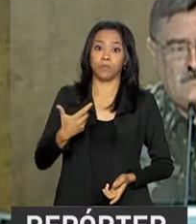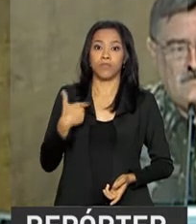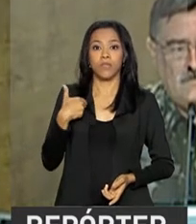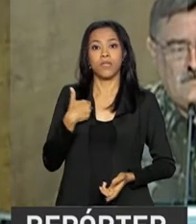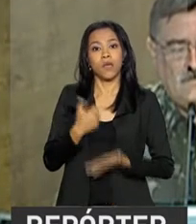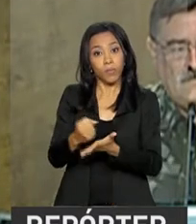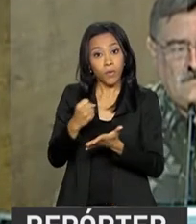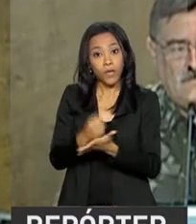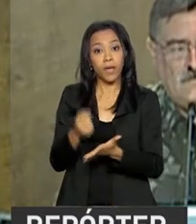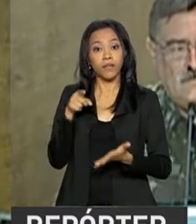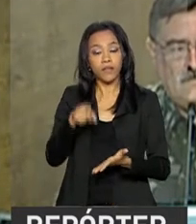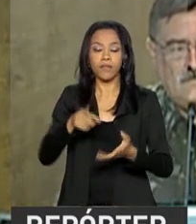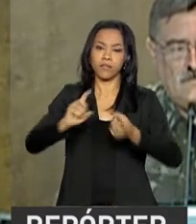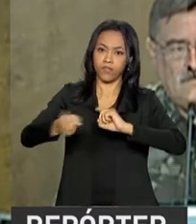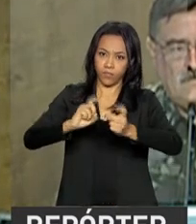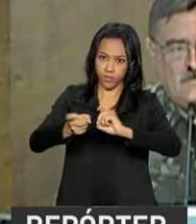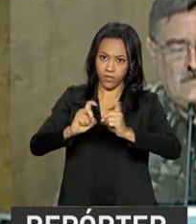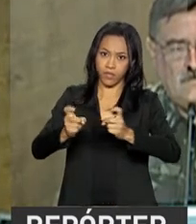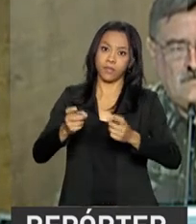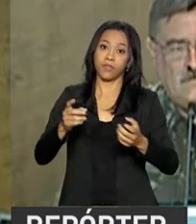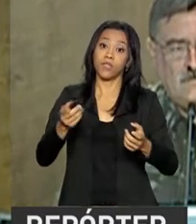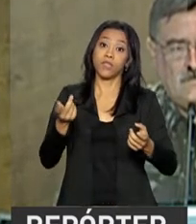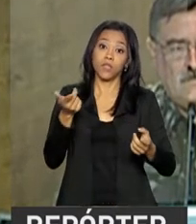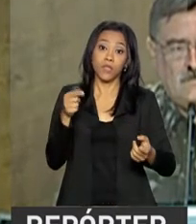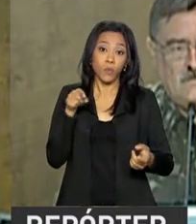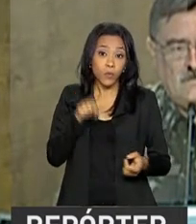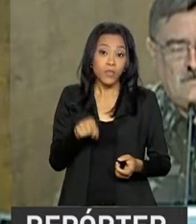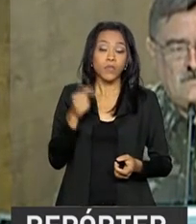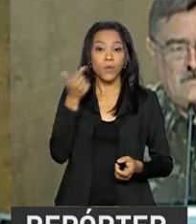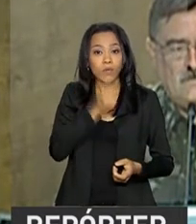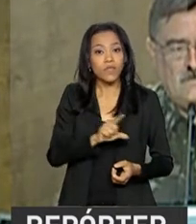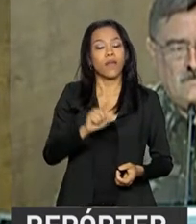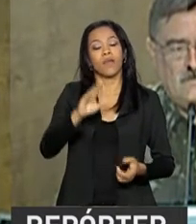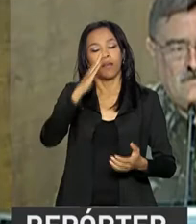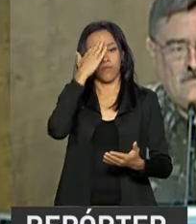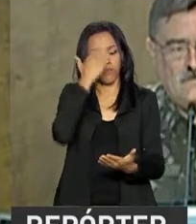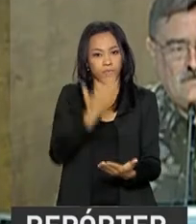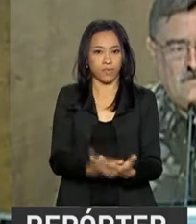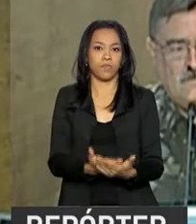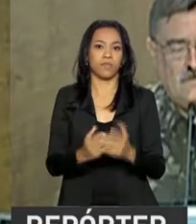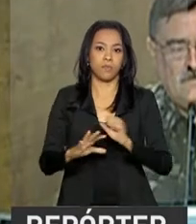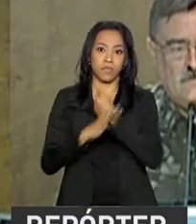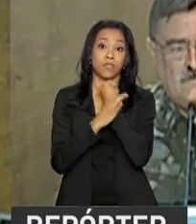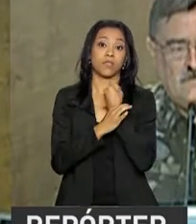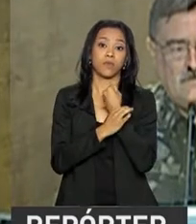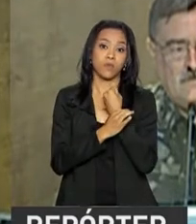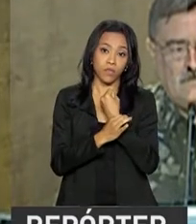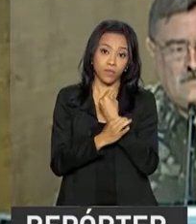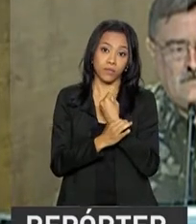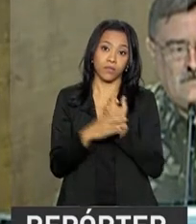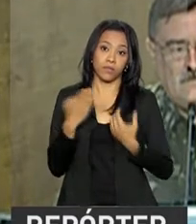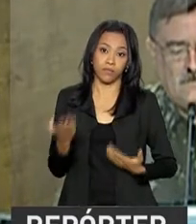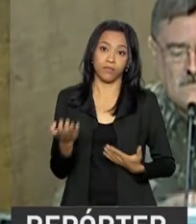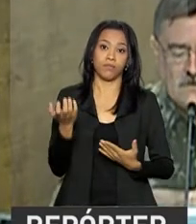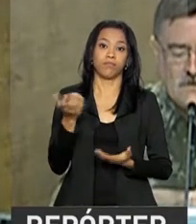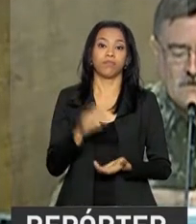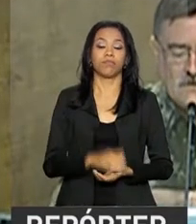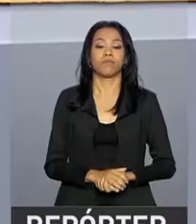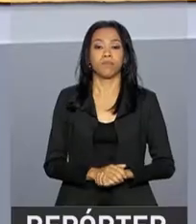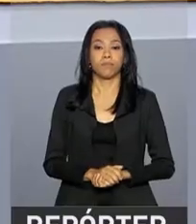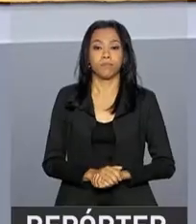com isso recupera se a credibilidade da instituição segurança pública no rio de janeiro